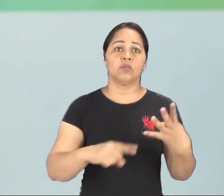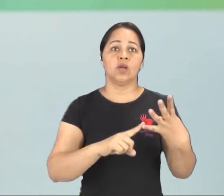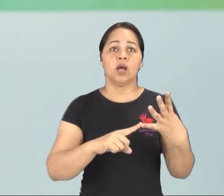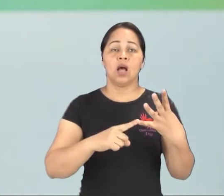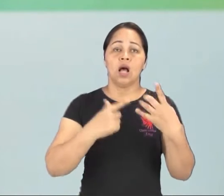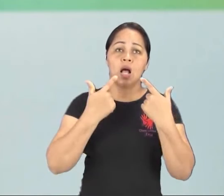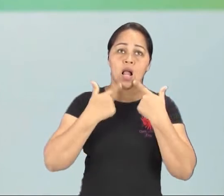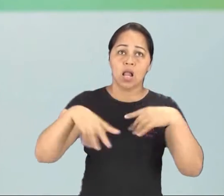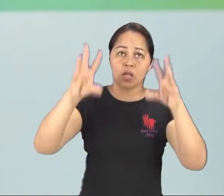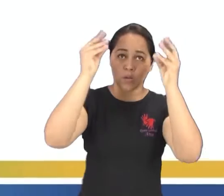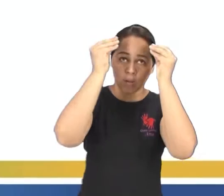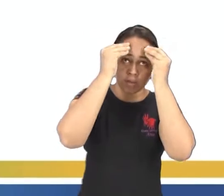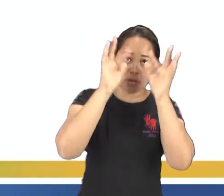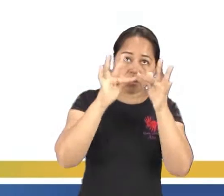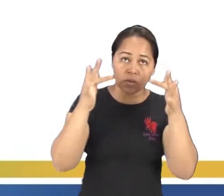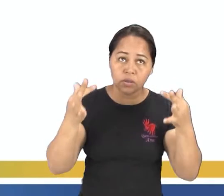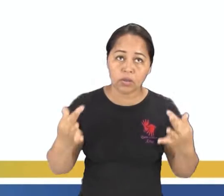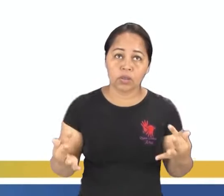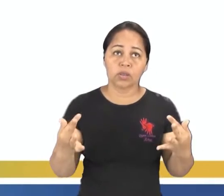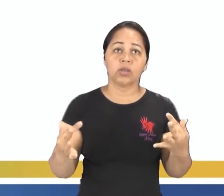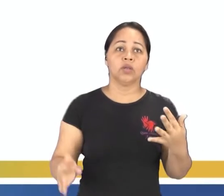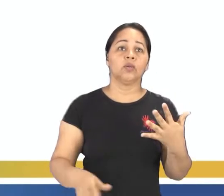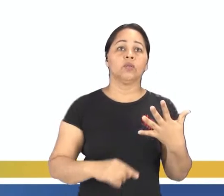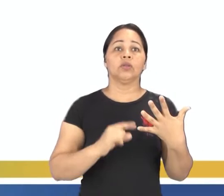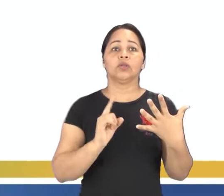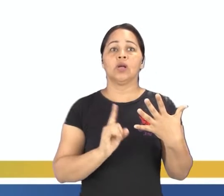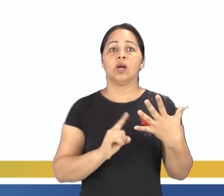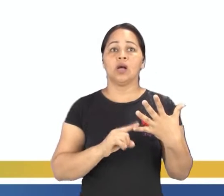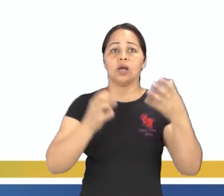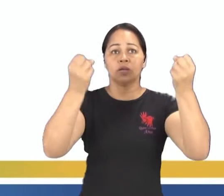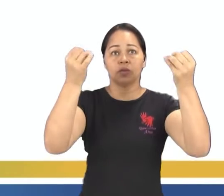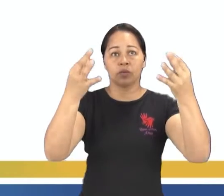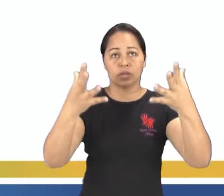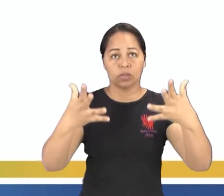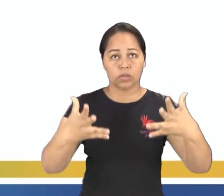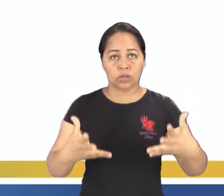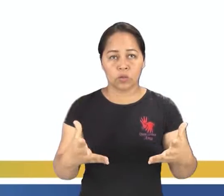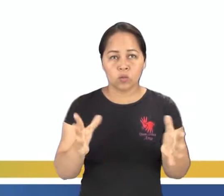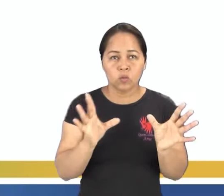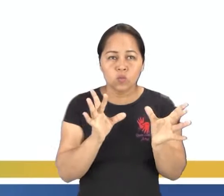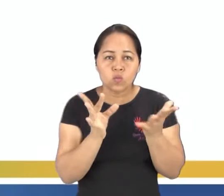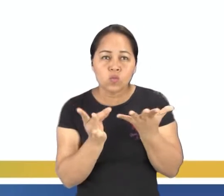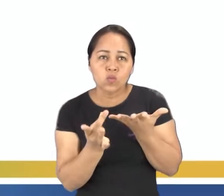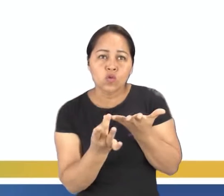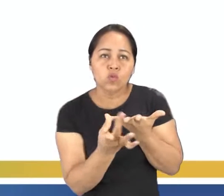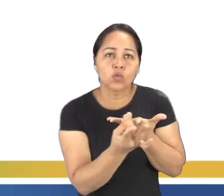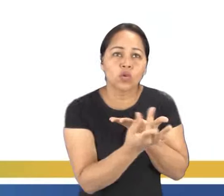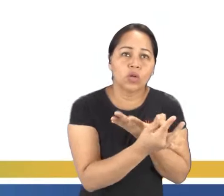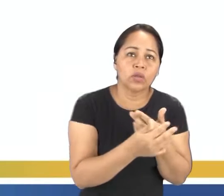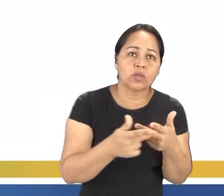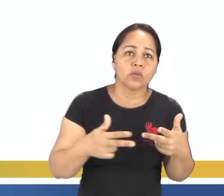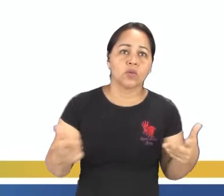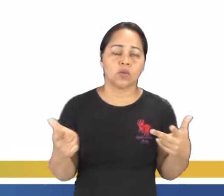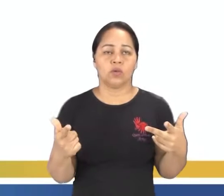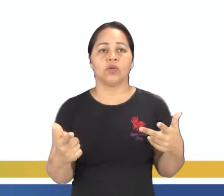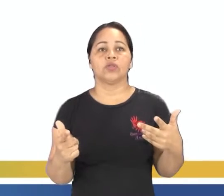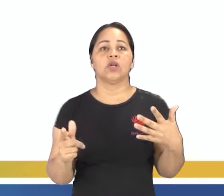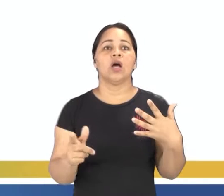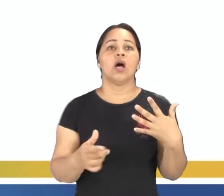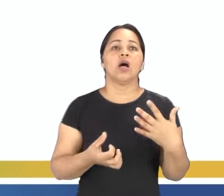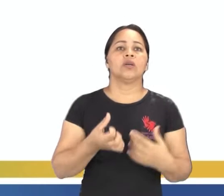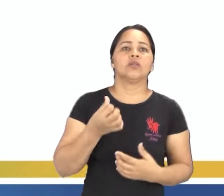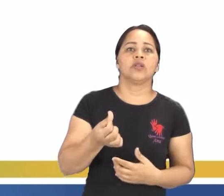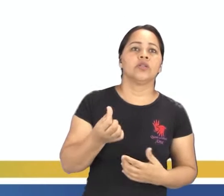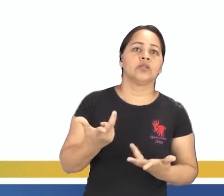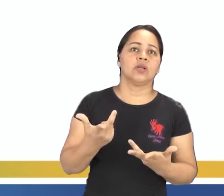sendo minuciosas, assim como no realismo. A realidade de denúncia social também muito